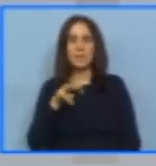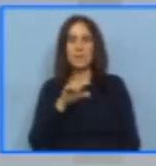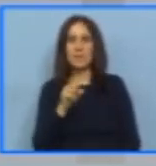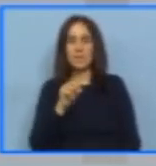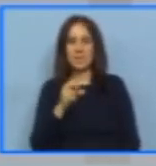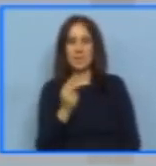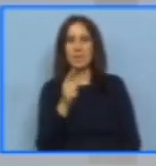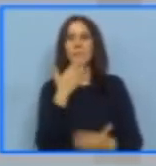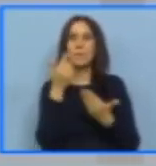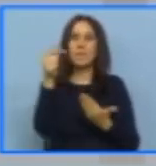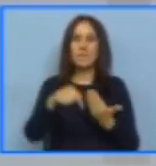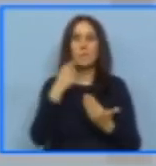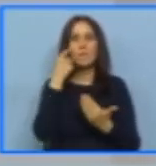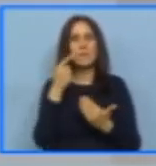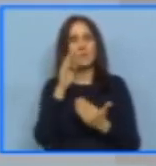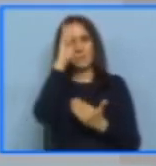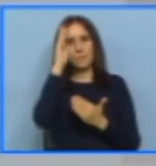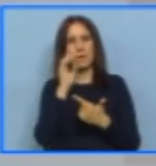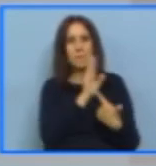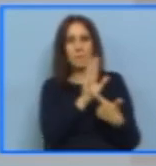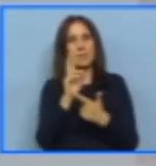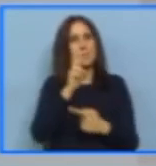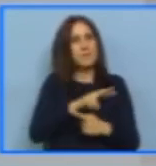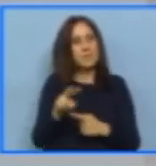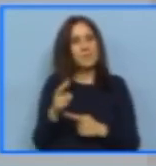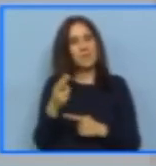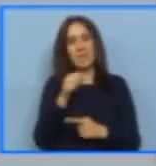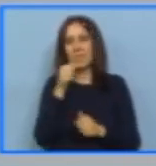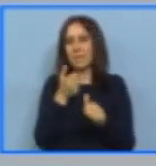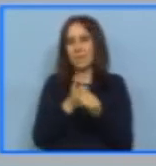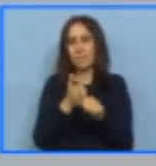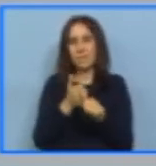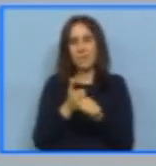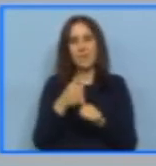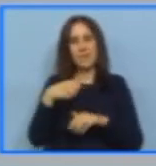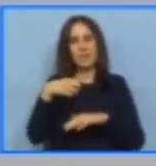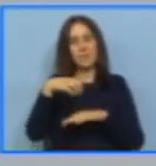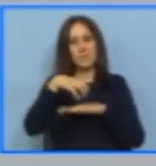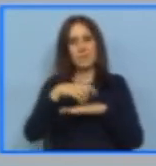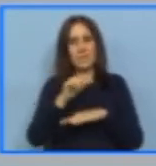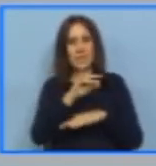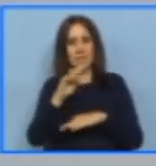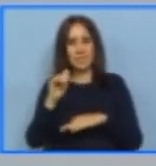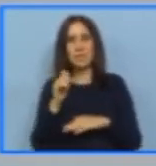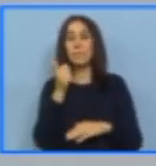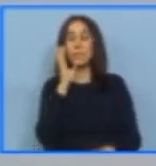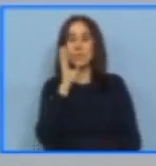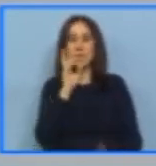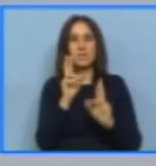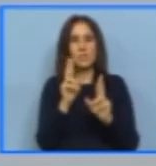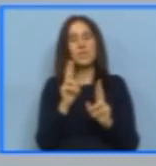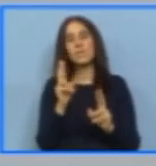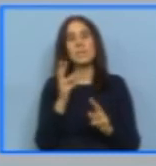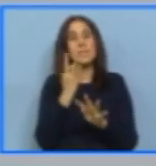esta viagem do Papa, uma visita que acompanhamos também em permanência na Agência Eclésia. Desejo-lhe uma boa tarde e que